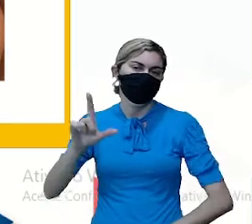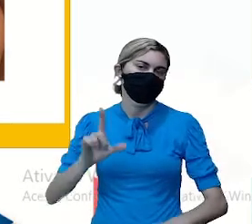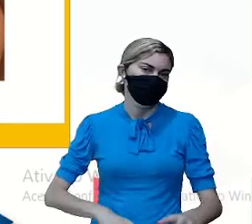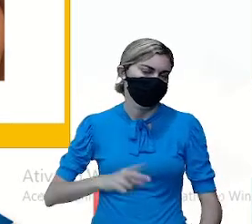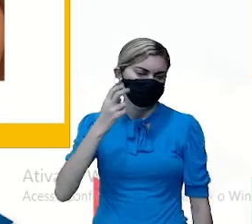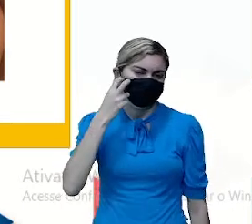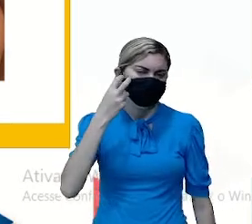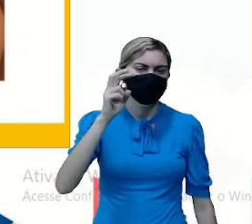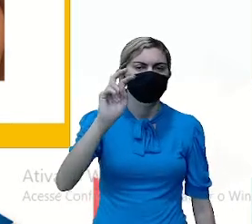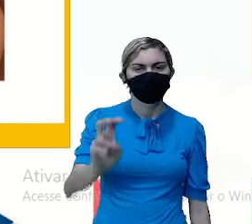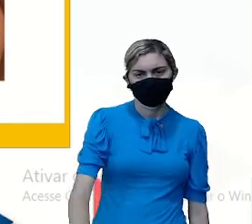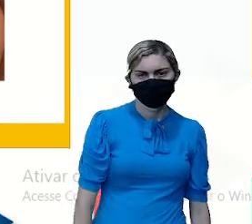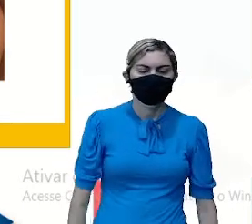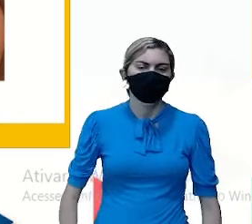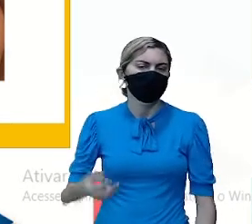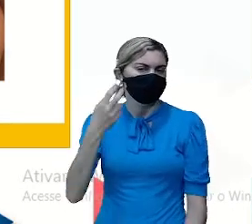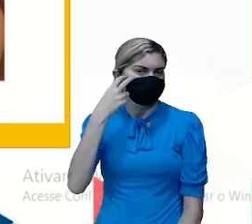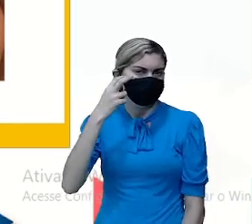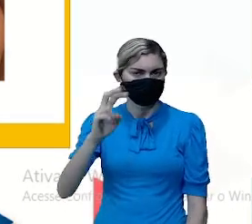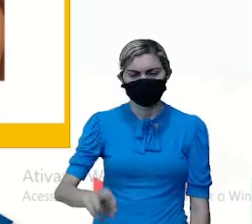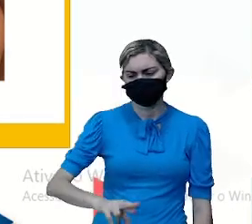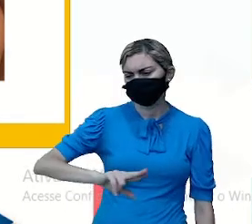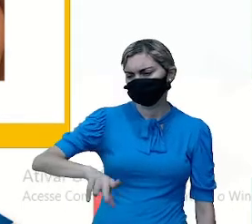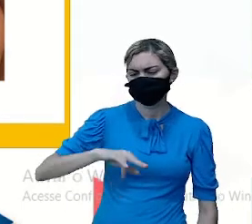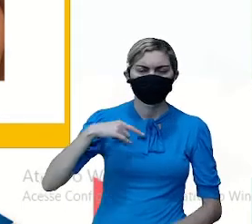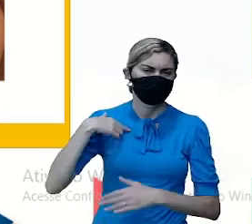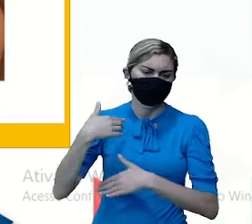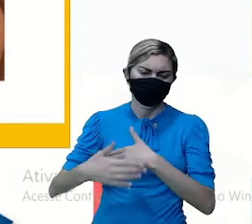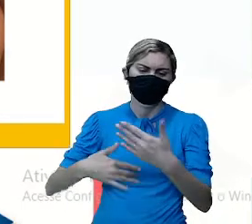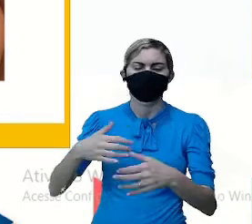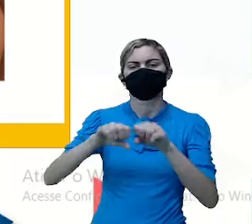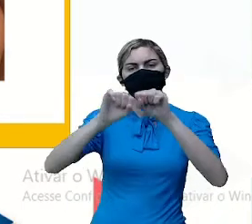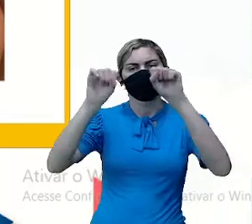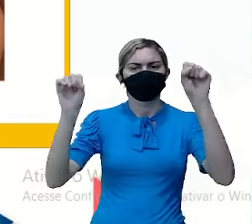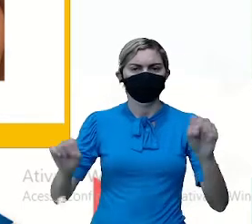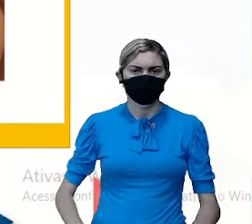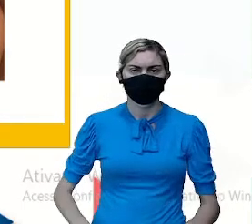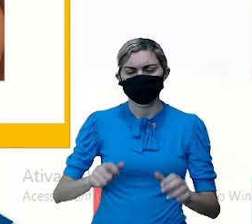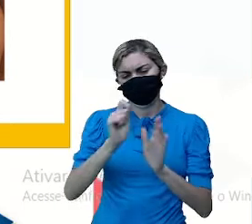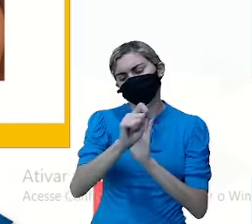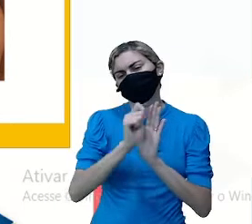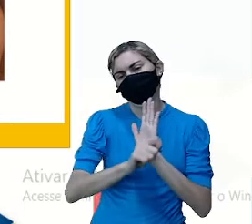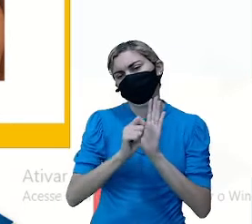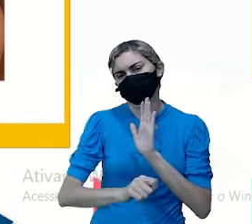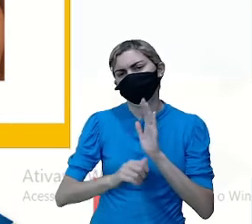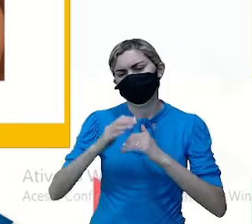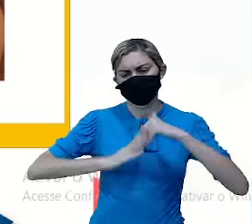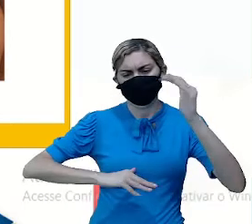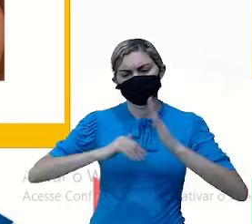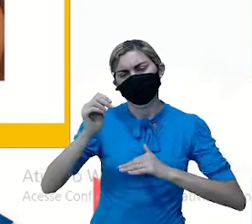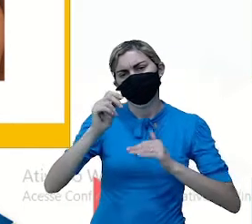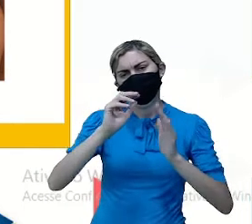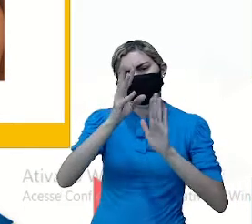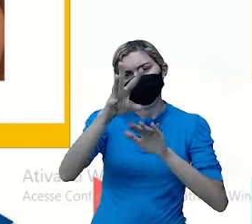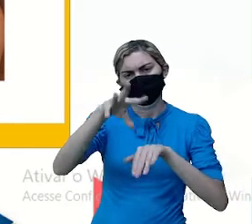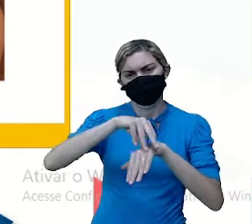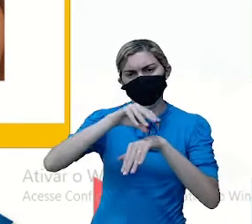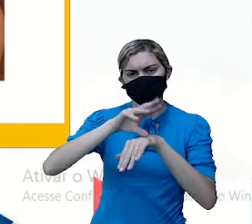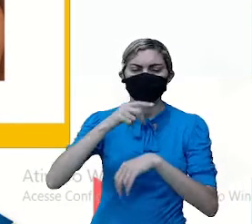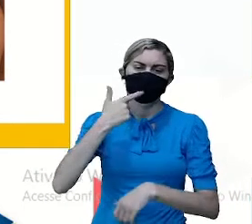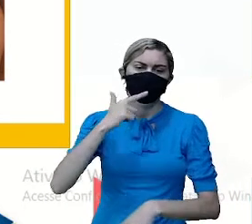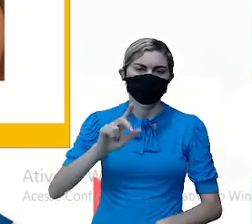Culturas ágrafas são culturas que não desenvolveram um sistema de escrita capaz de registrar a língua